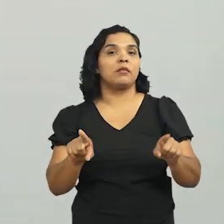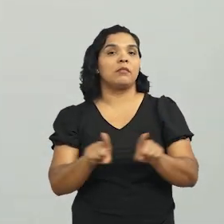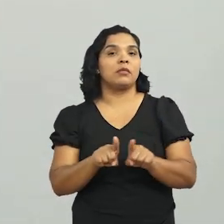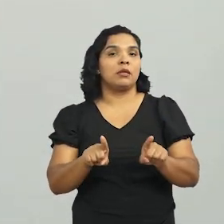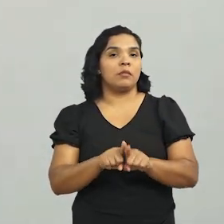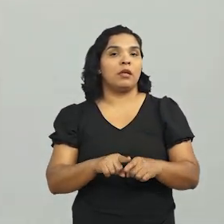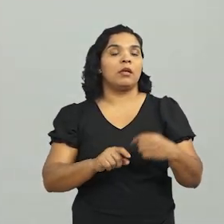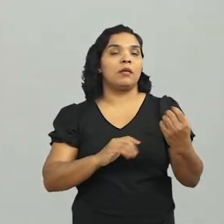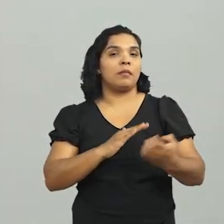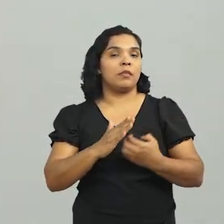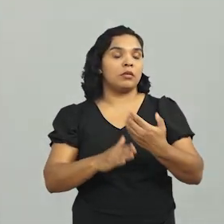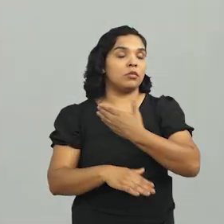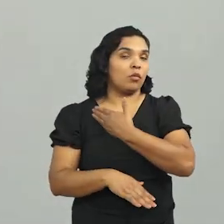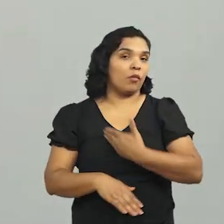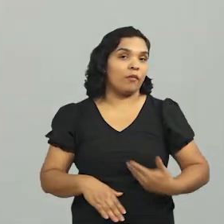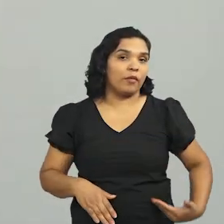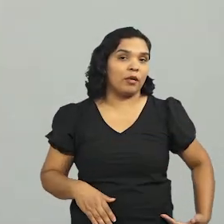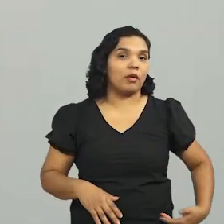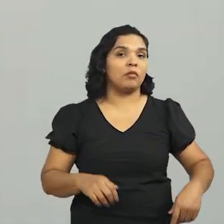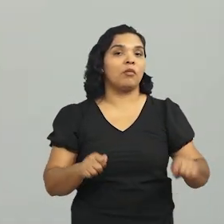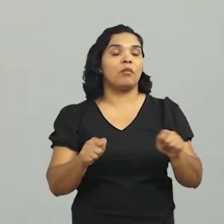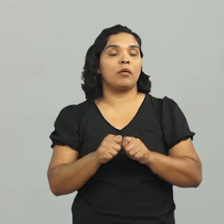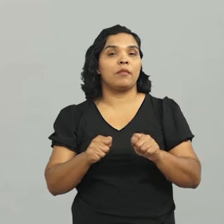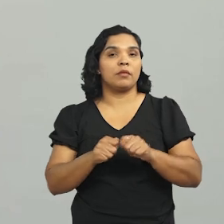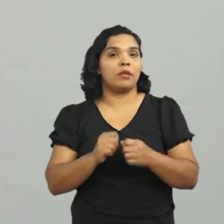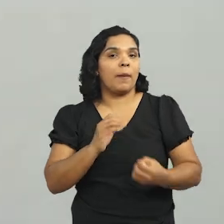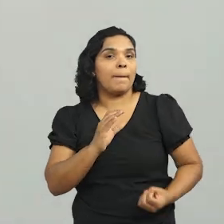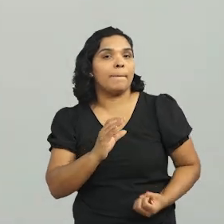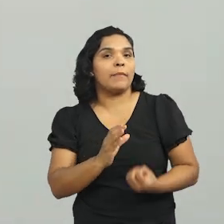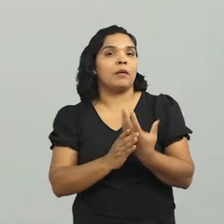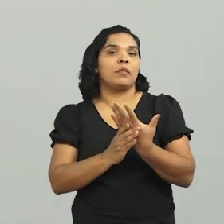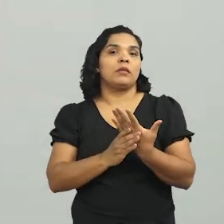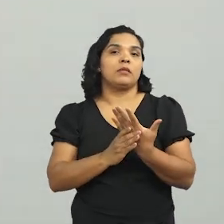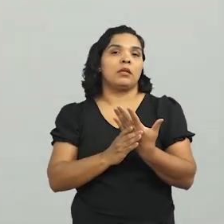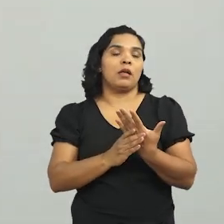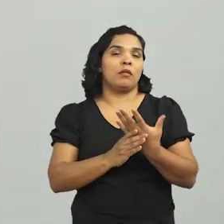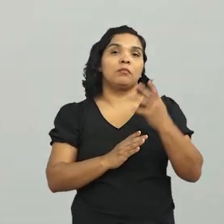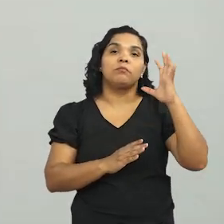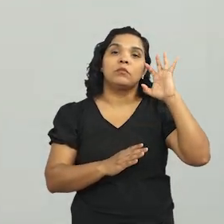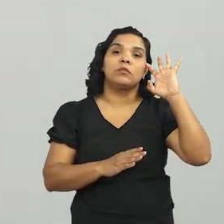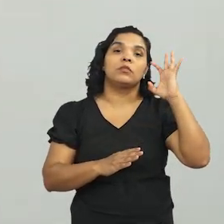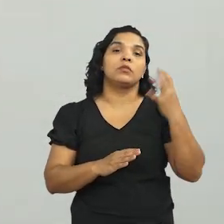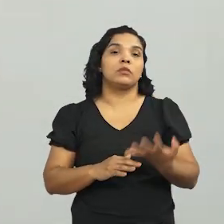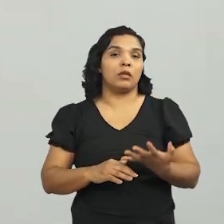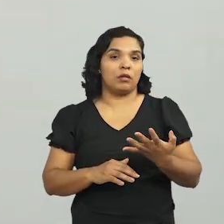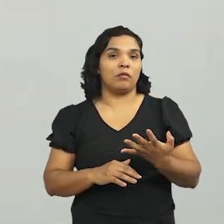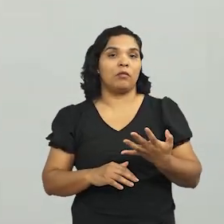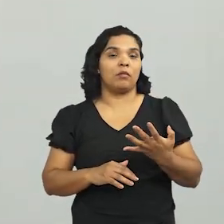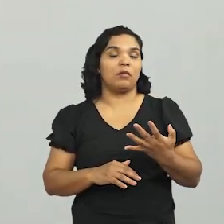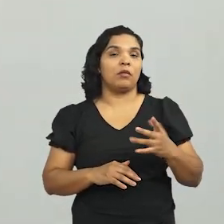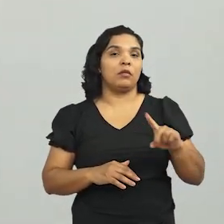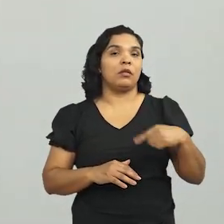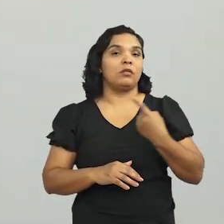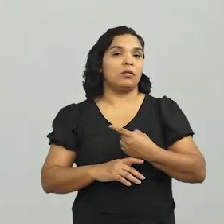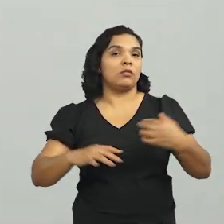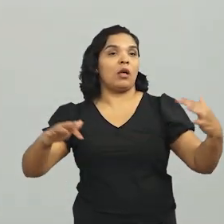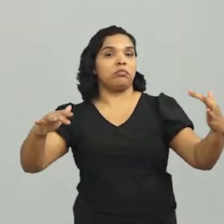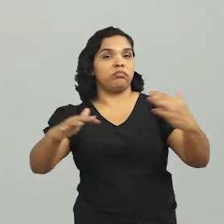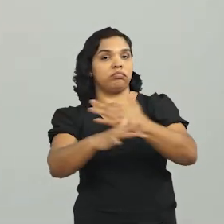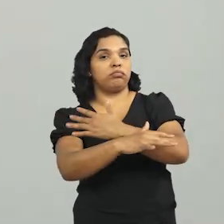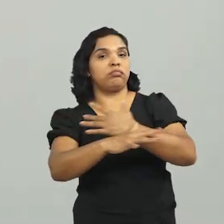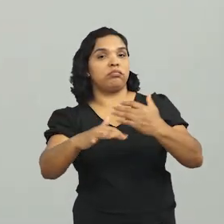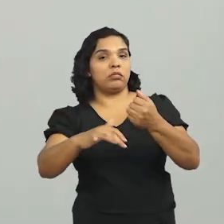empresas, né, mas também com empresas do governo, para fazer a implementação dessa solução nas